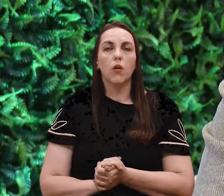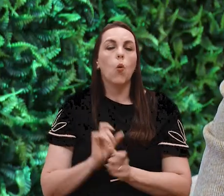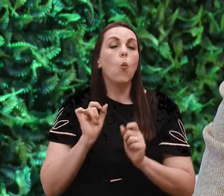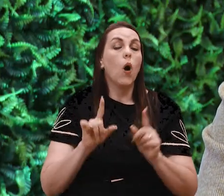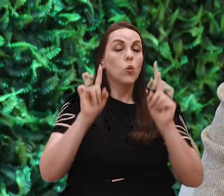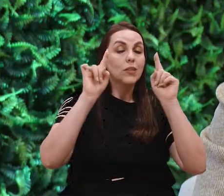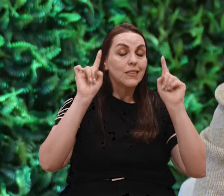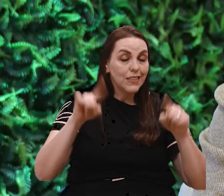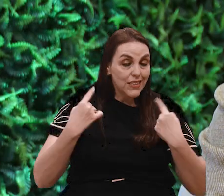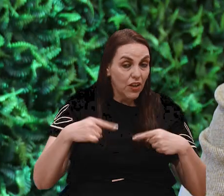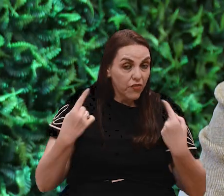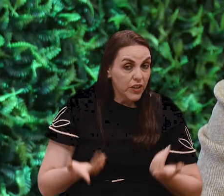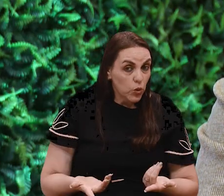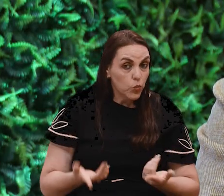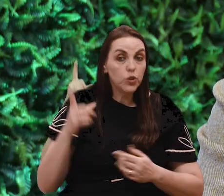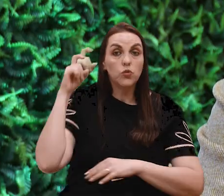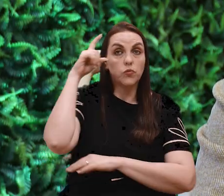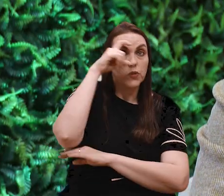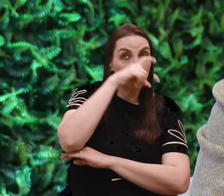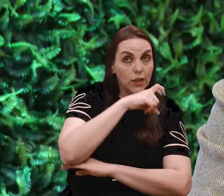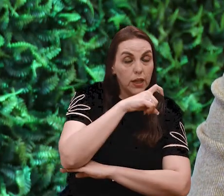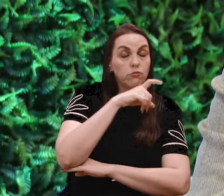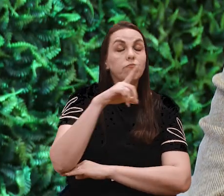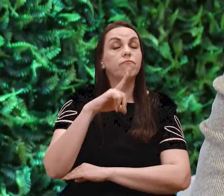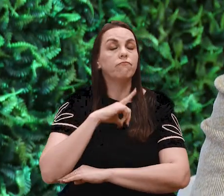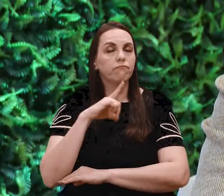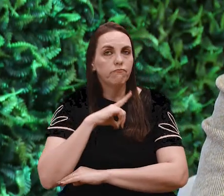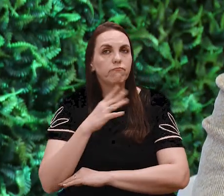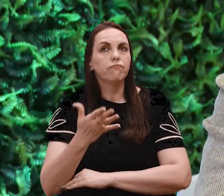desafios que nós temos dentro